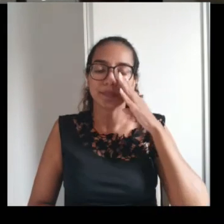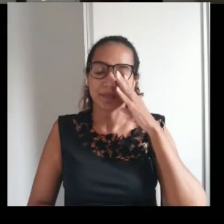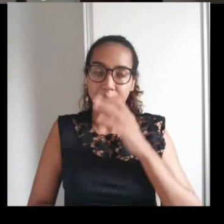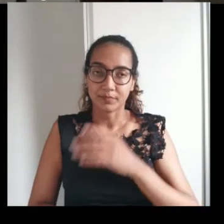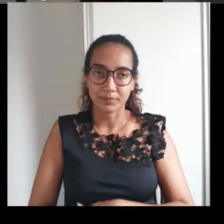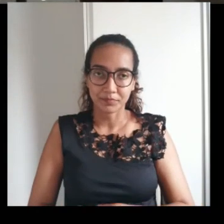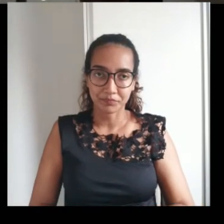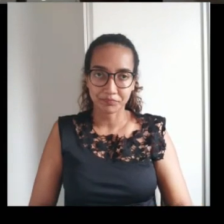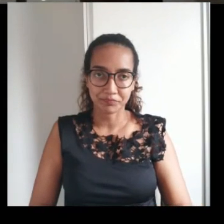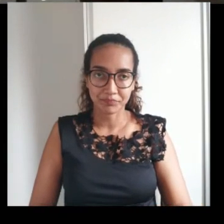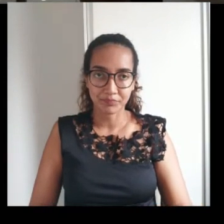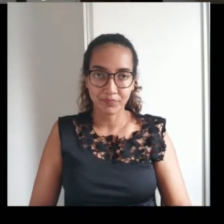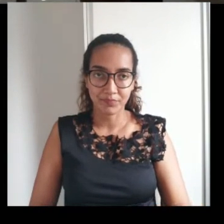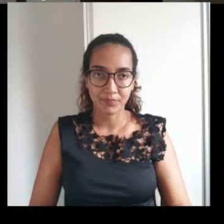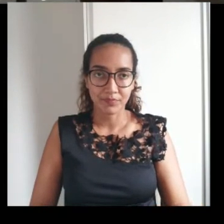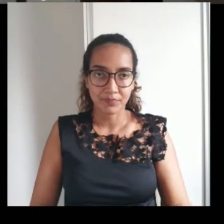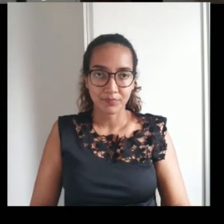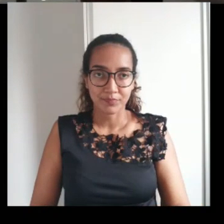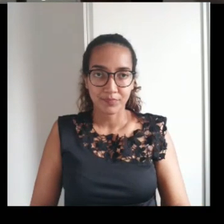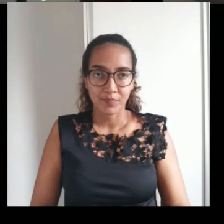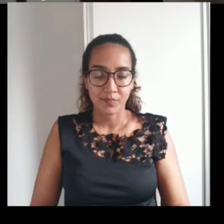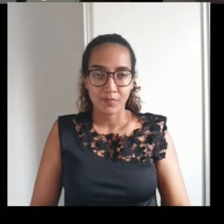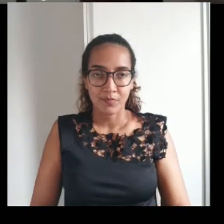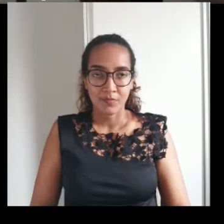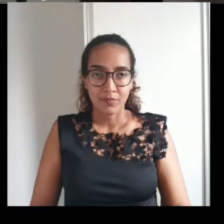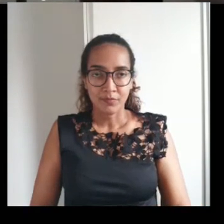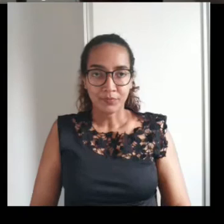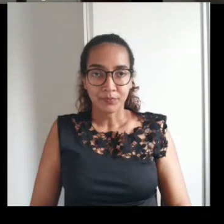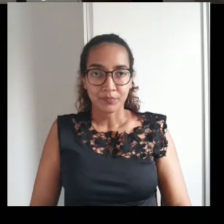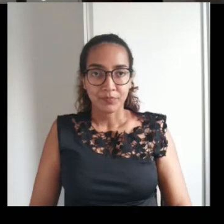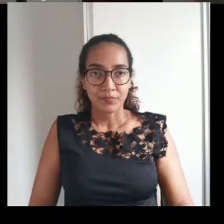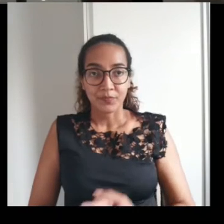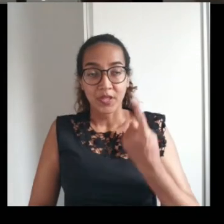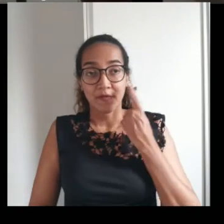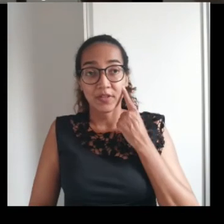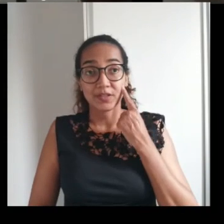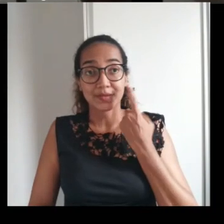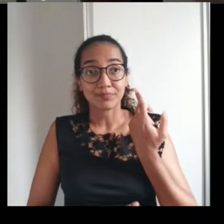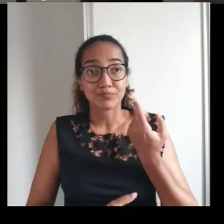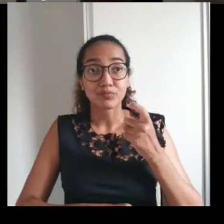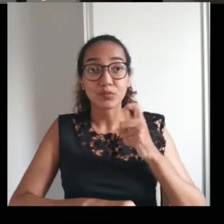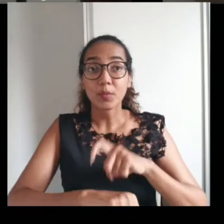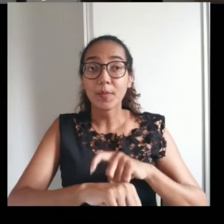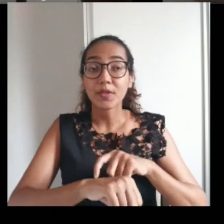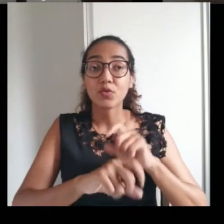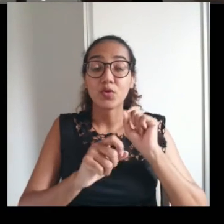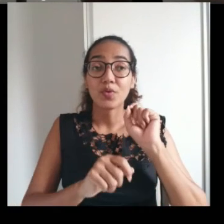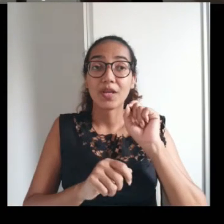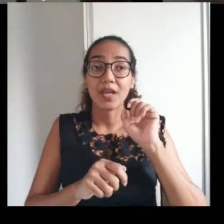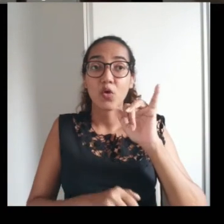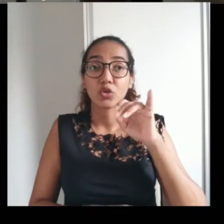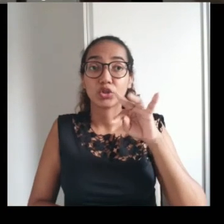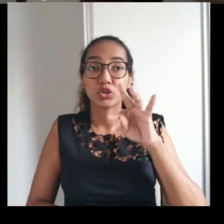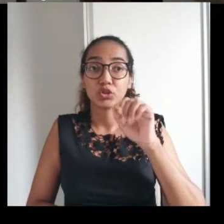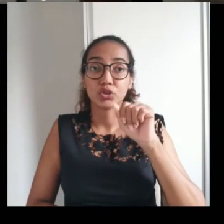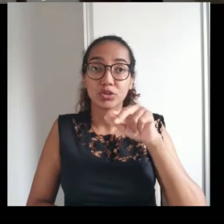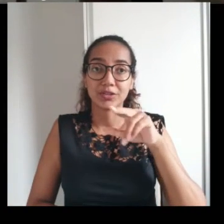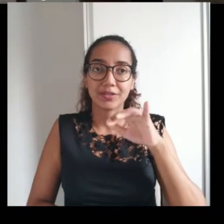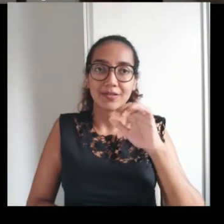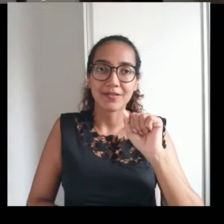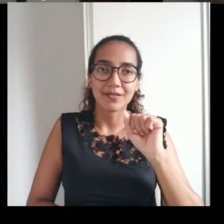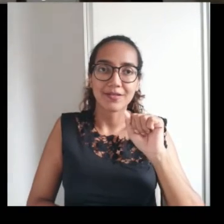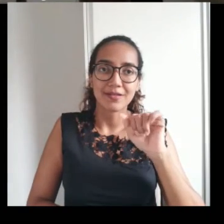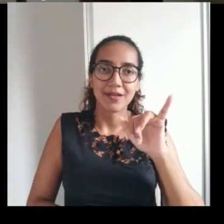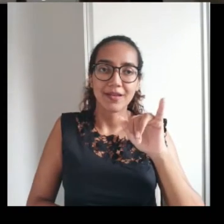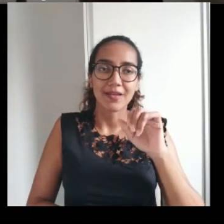Veja, a partir do momento que eu instanciei a fachada, ela vai usar outros cadastros aqui, né? Cadastro de